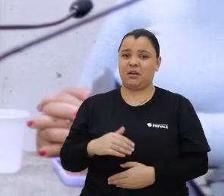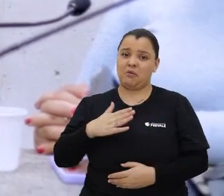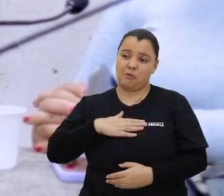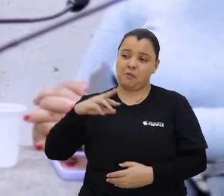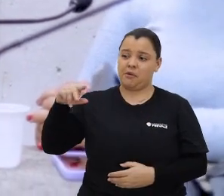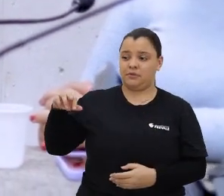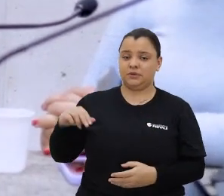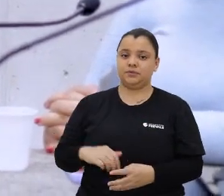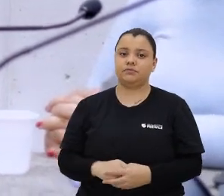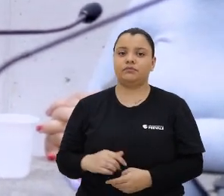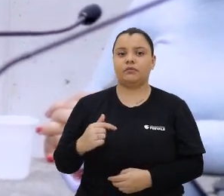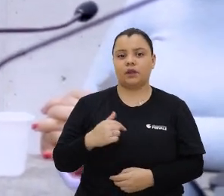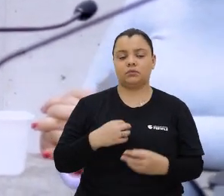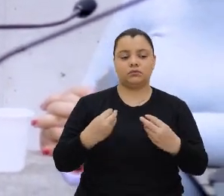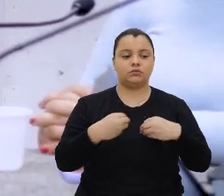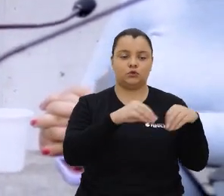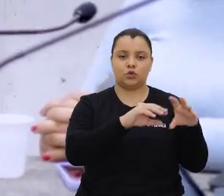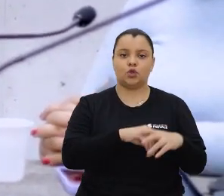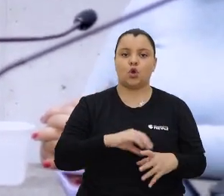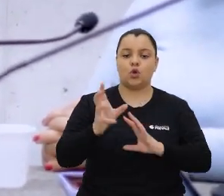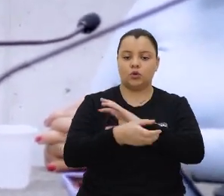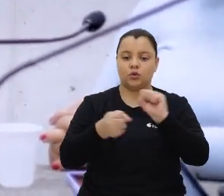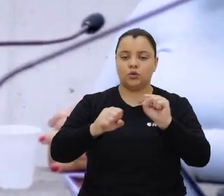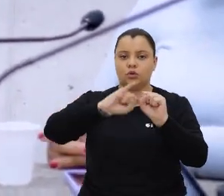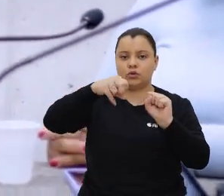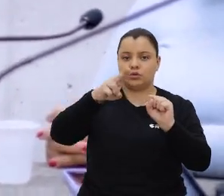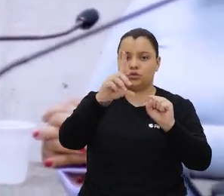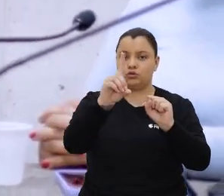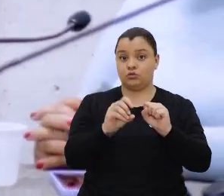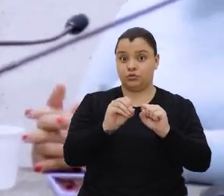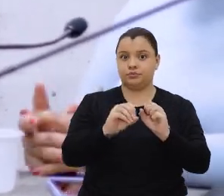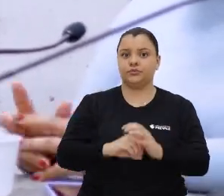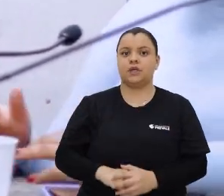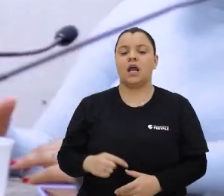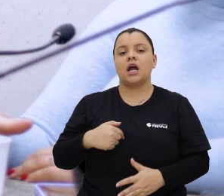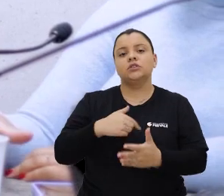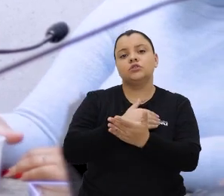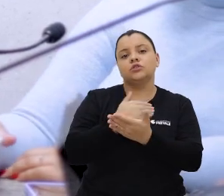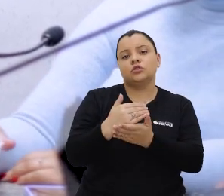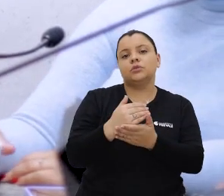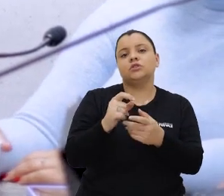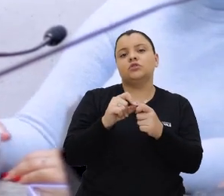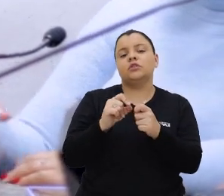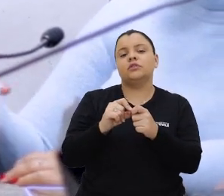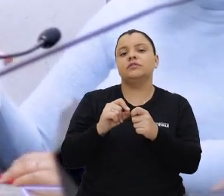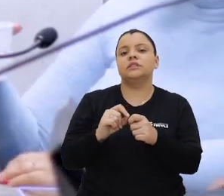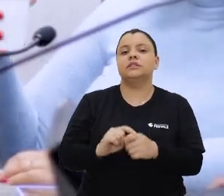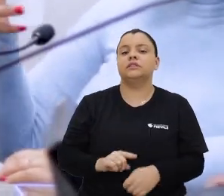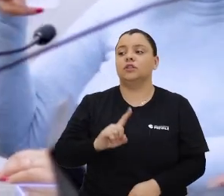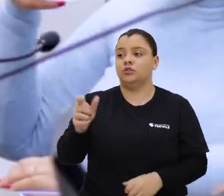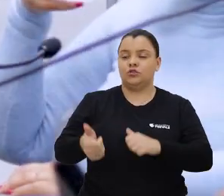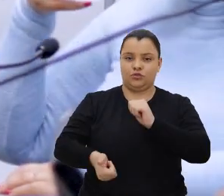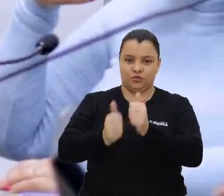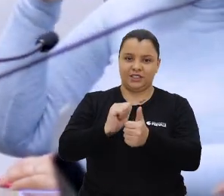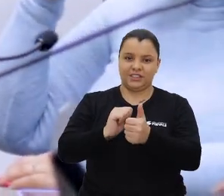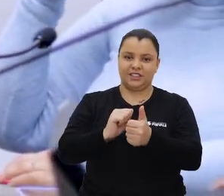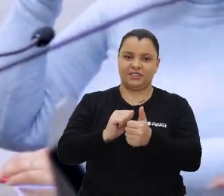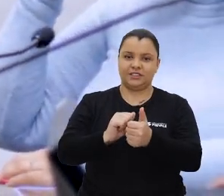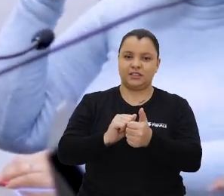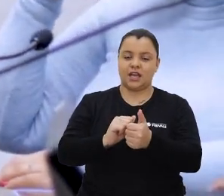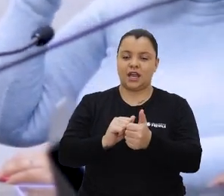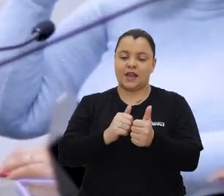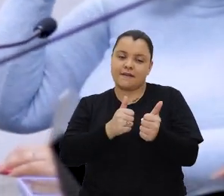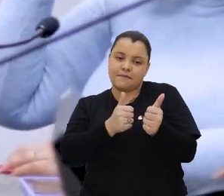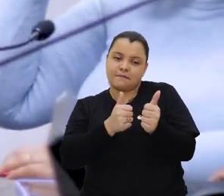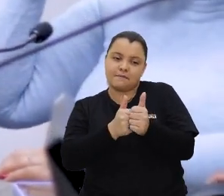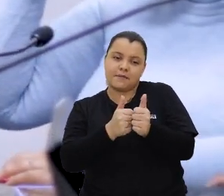Então ele colocou eu e o meu irmão mais velho para a gente fazer judô. A gente iniciou fazendo no SET, no Centro Estadual de Treinamento Esportivo, que fica